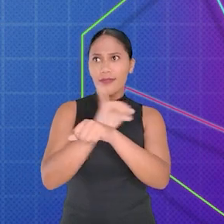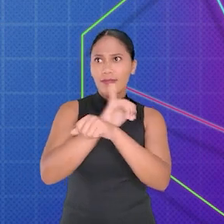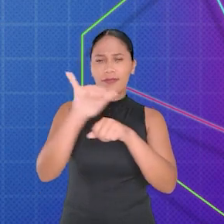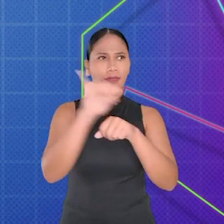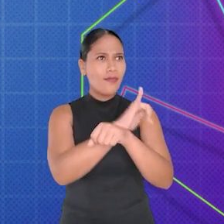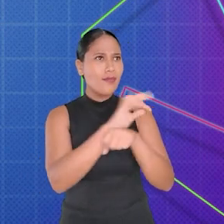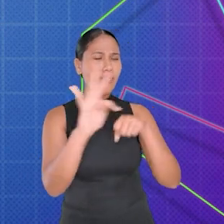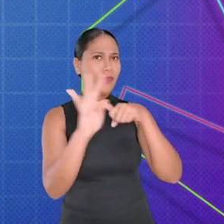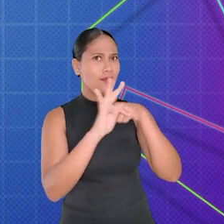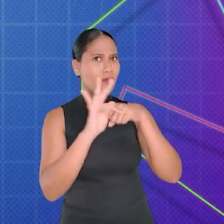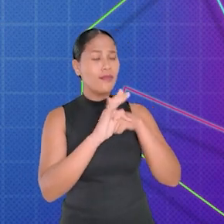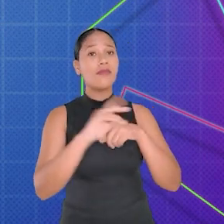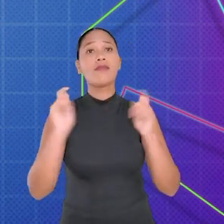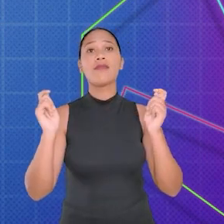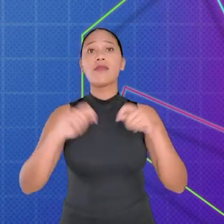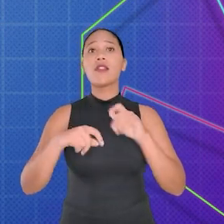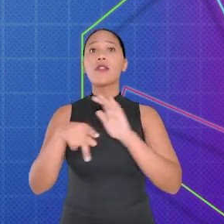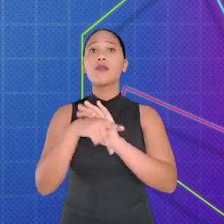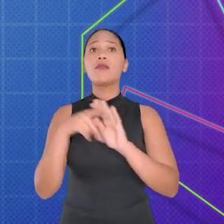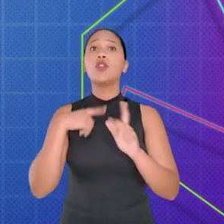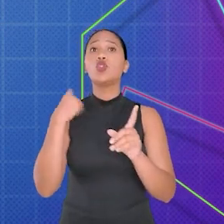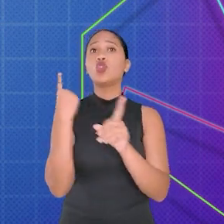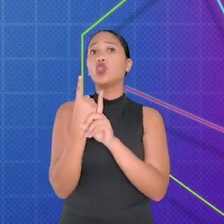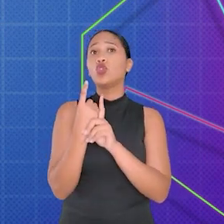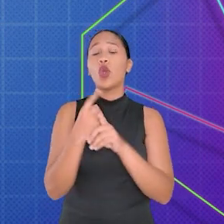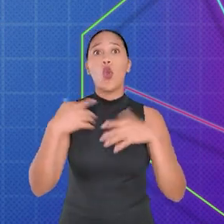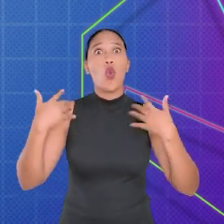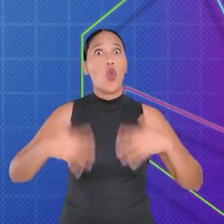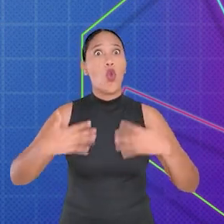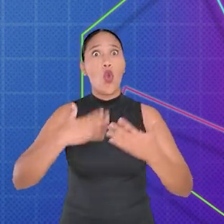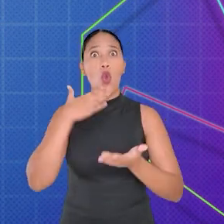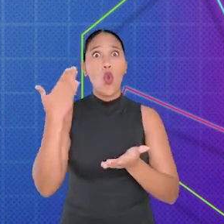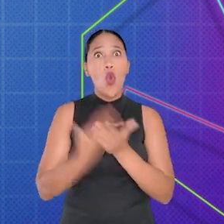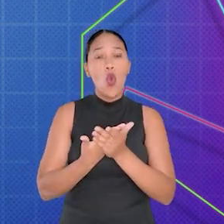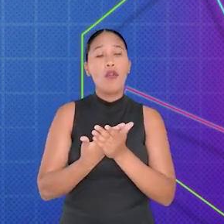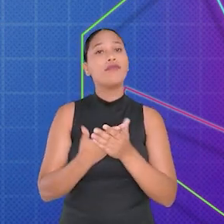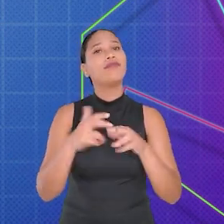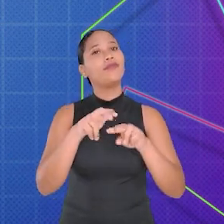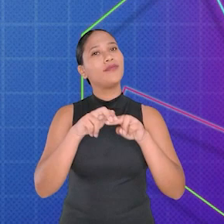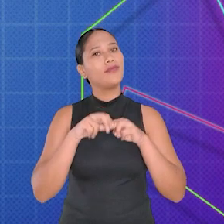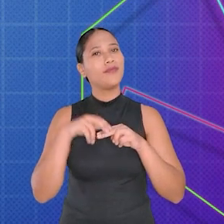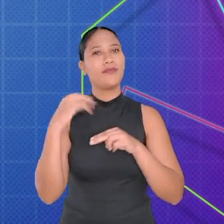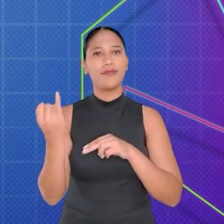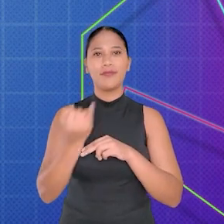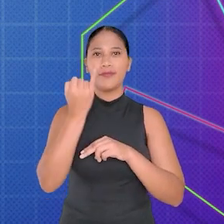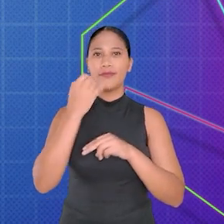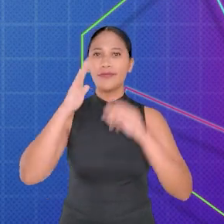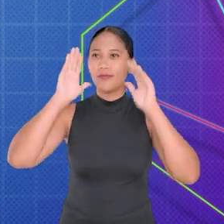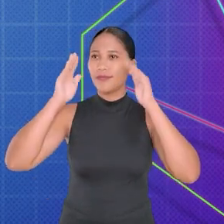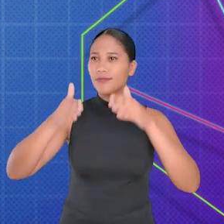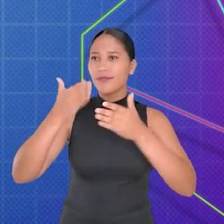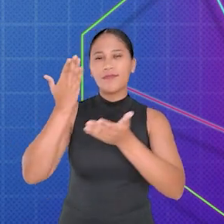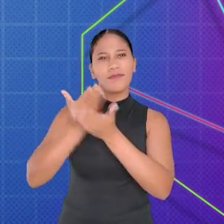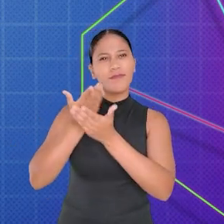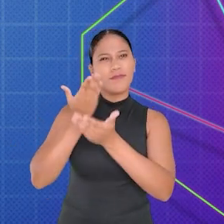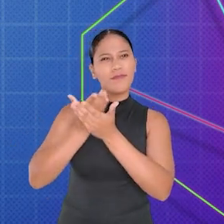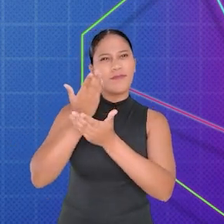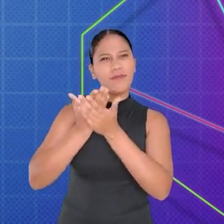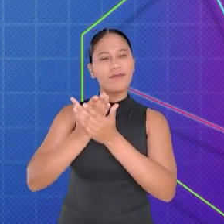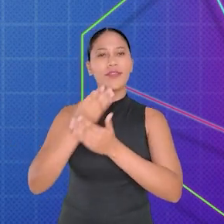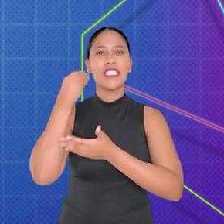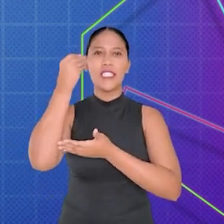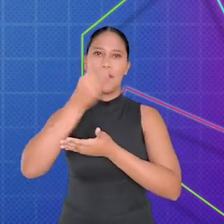ferramentas e técnicas de escultura pode levar a descobertas surpreendentes. Por isso, é importante se dedicar e se